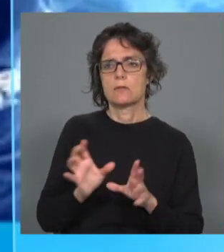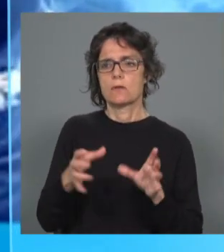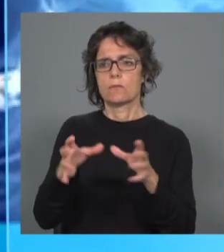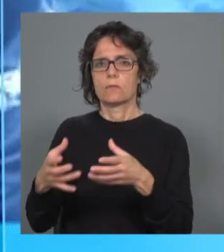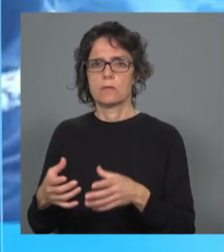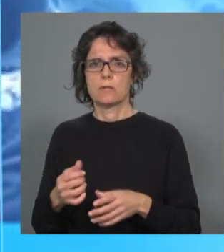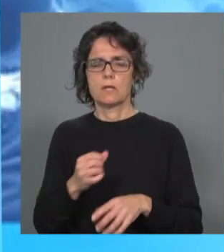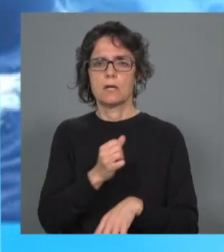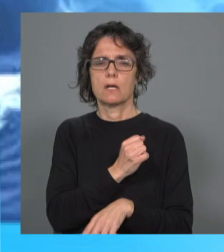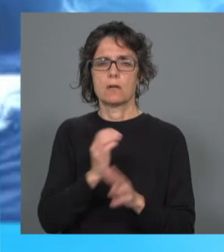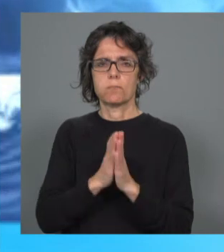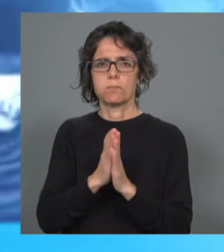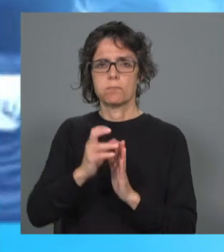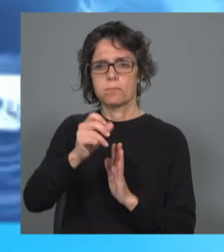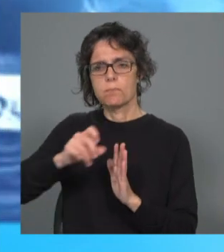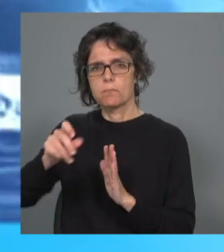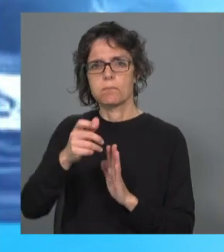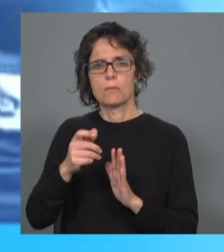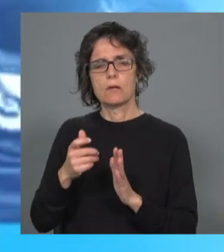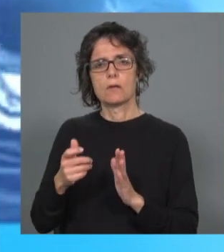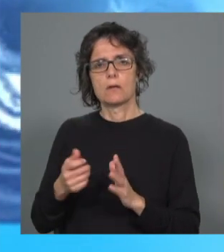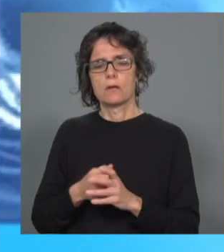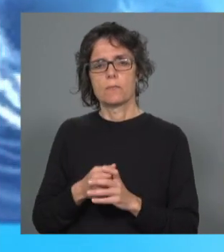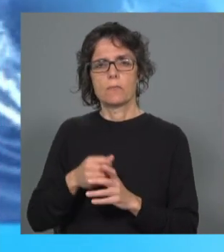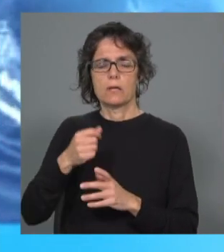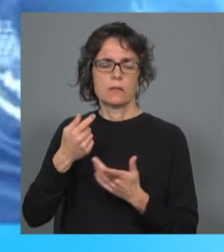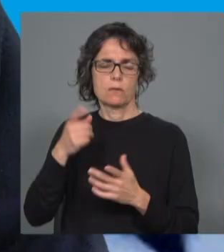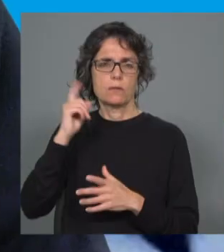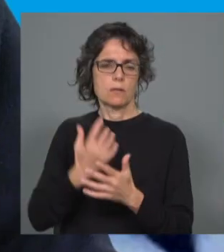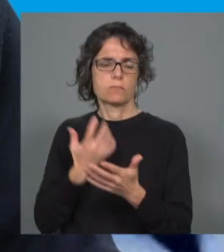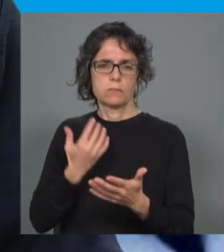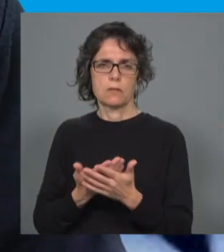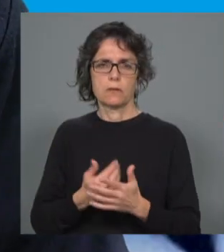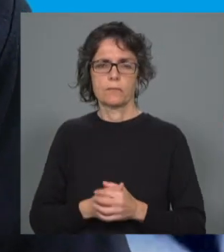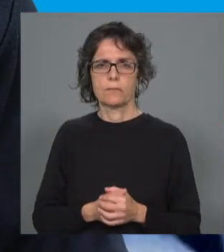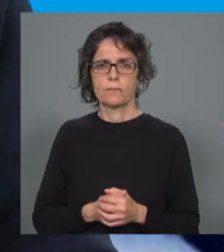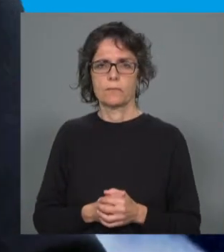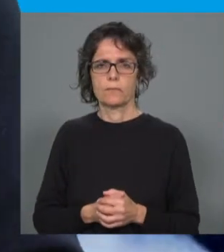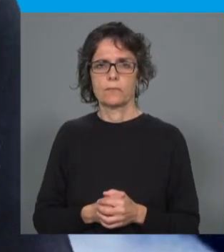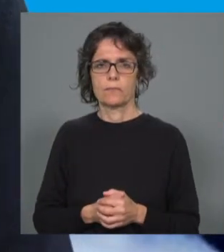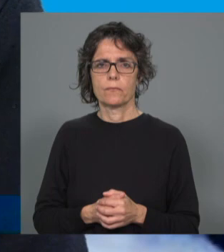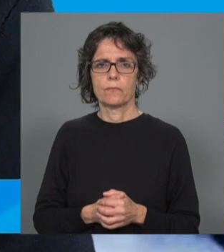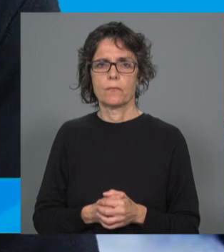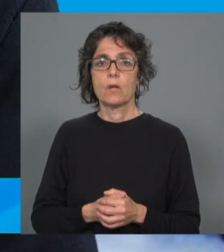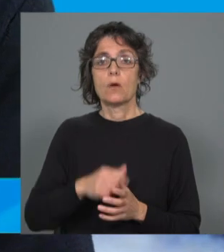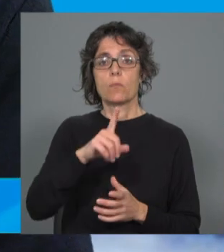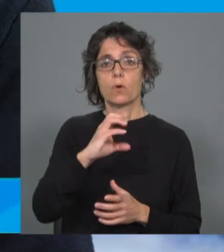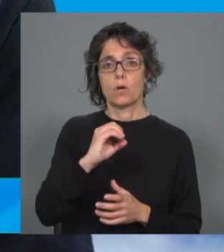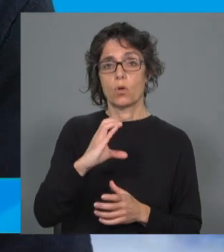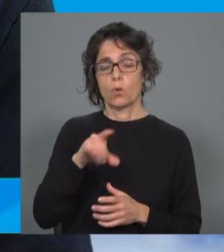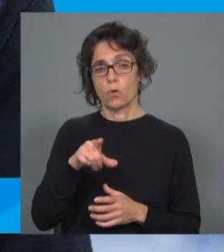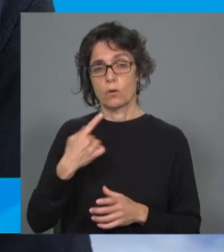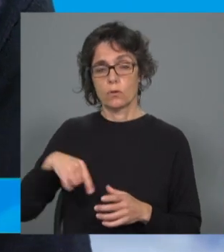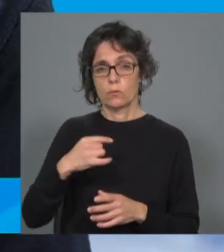representada também, para assinalarem este dia? A LOC-MTC, desde há muitos